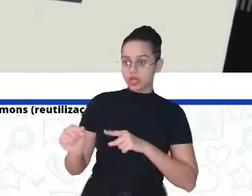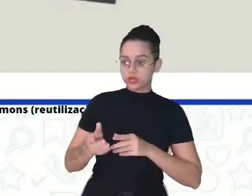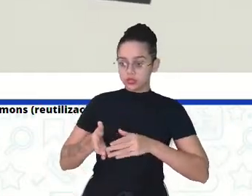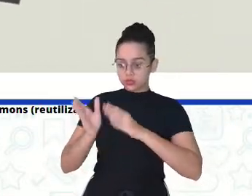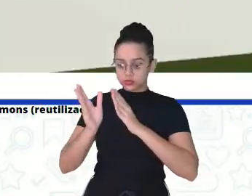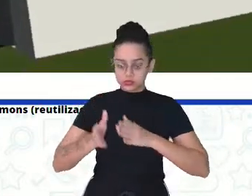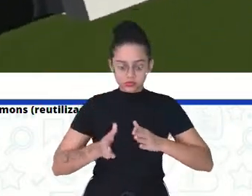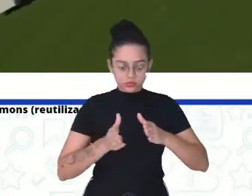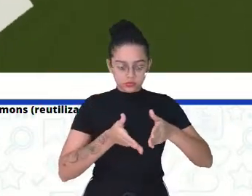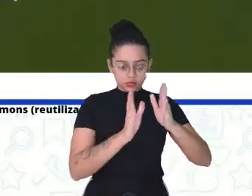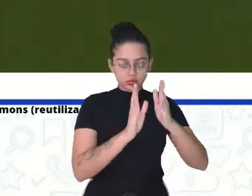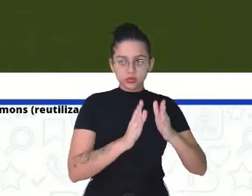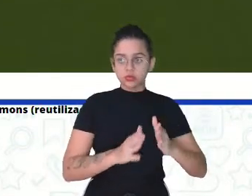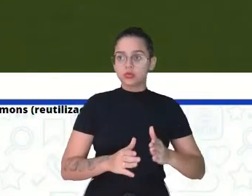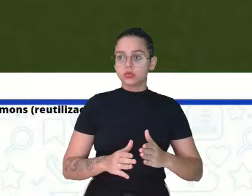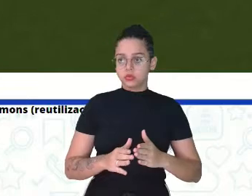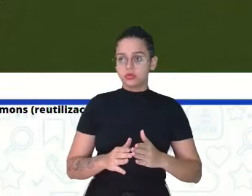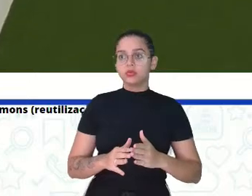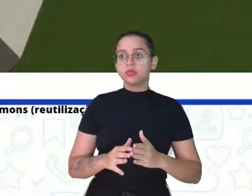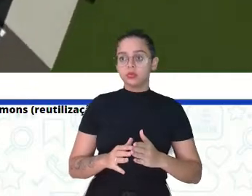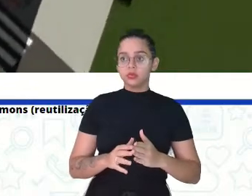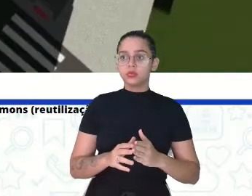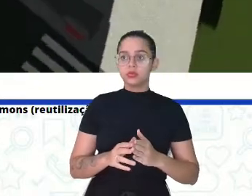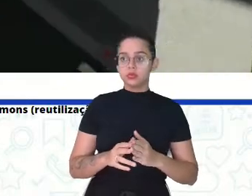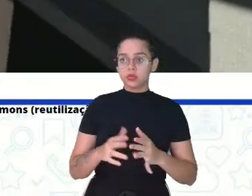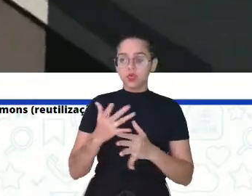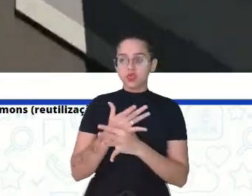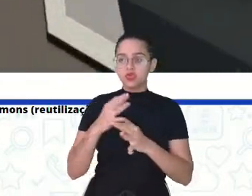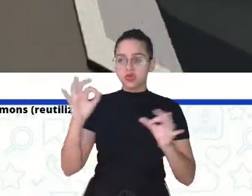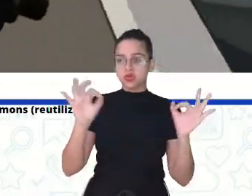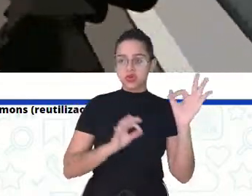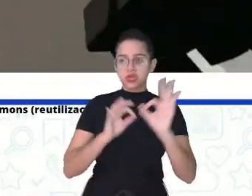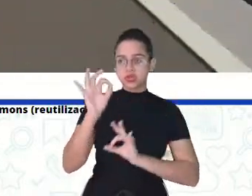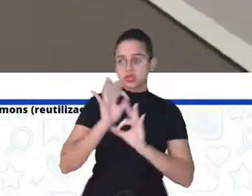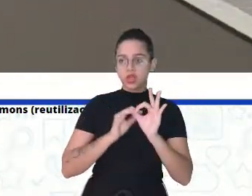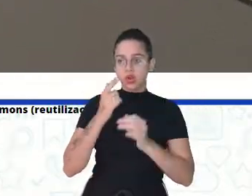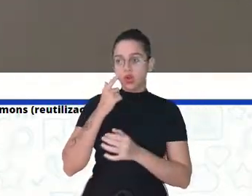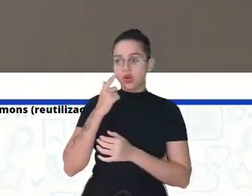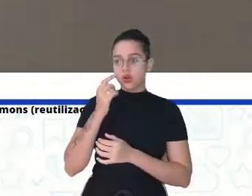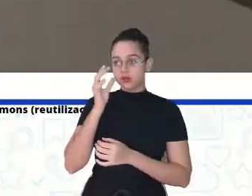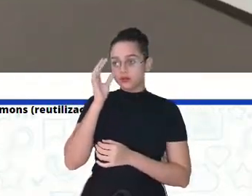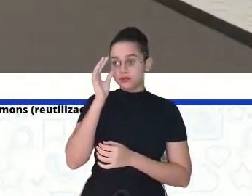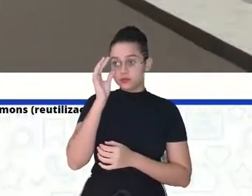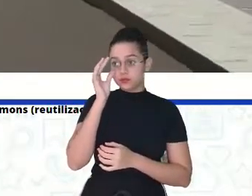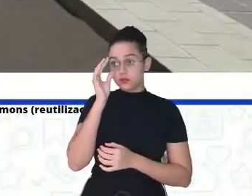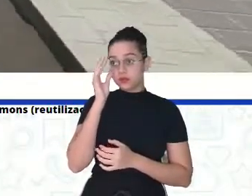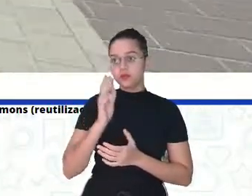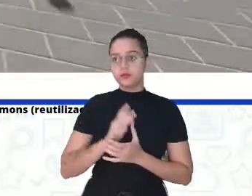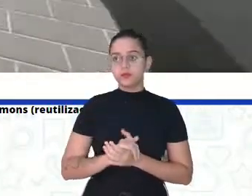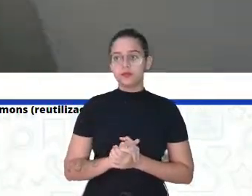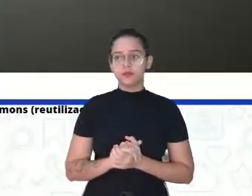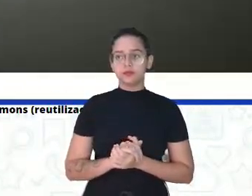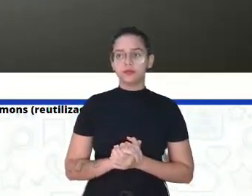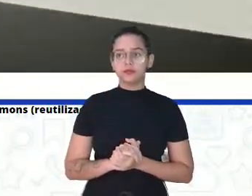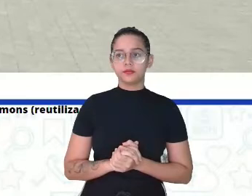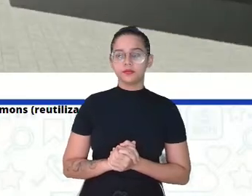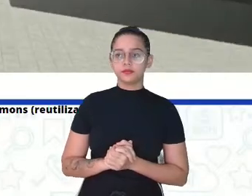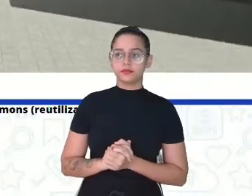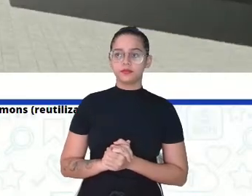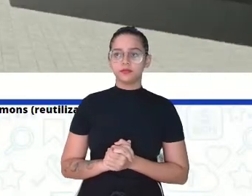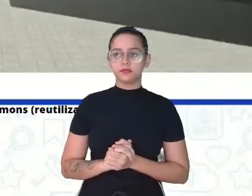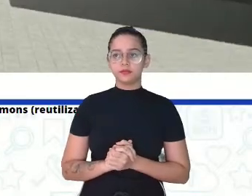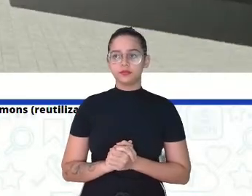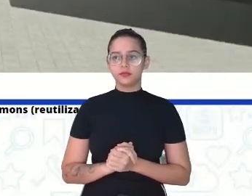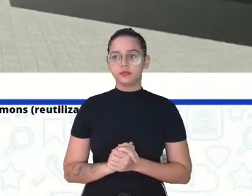A calçada bem urbanizada, bem organizada, olha aí. Mas, sobretudo, facilitar a vida do